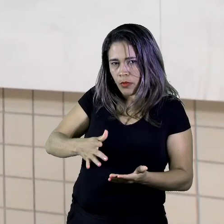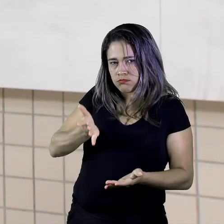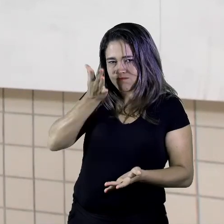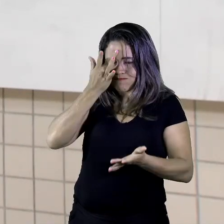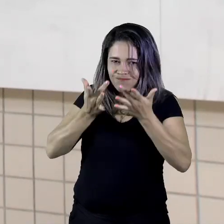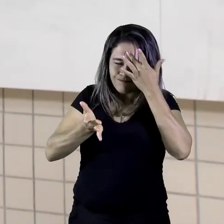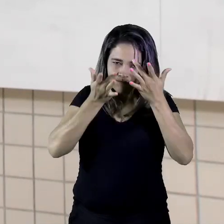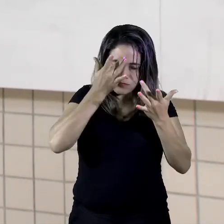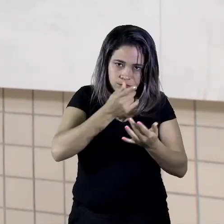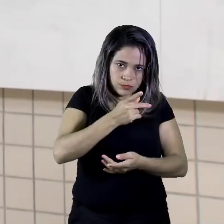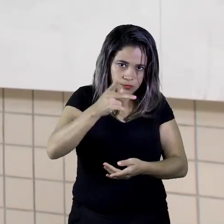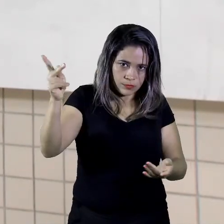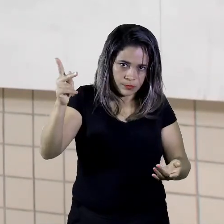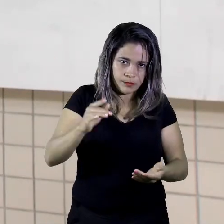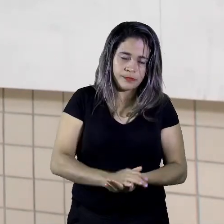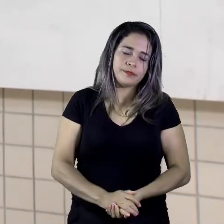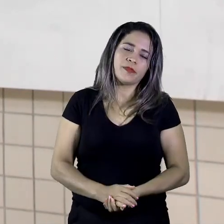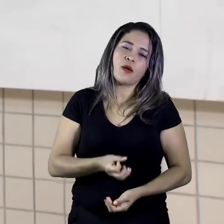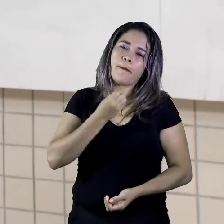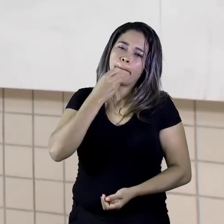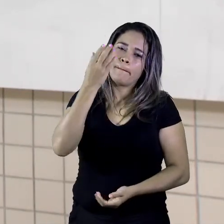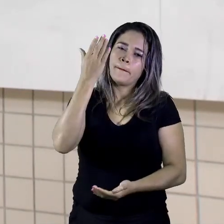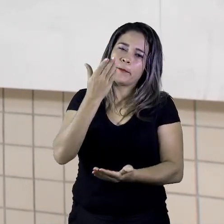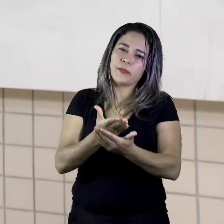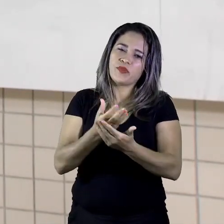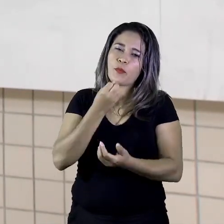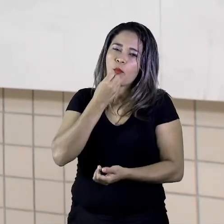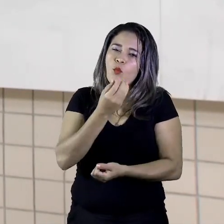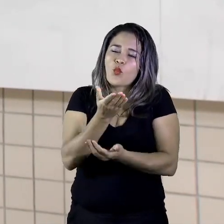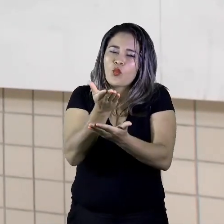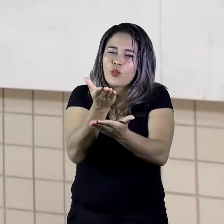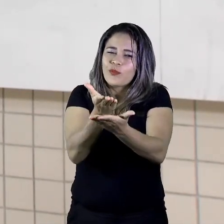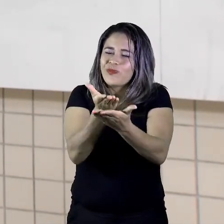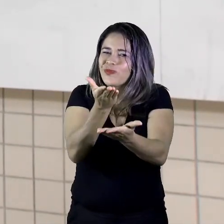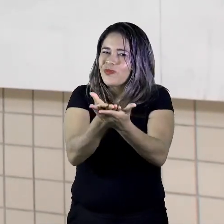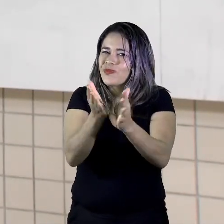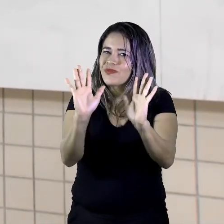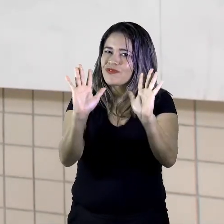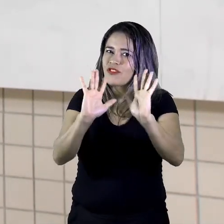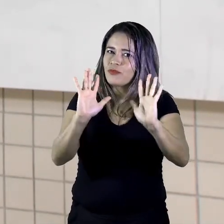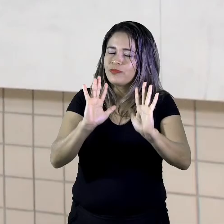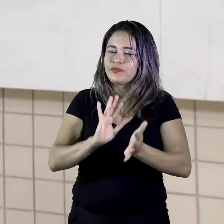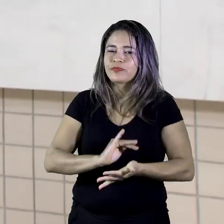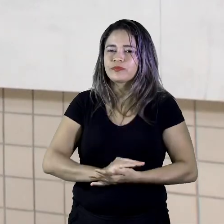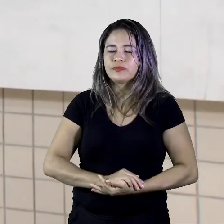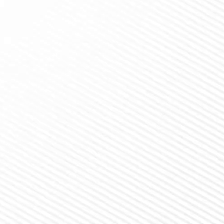na mente de vocês. Então, boas aulas, bons estudos e tchau para vocês.